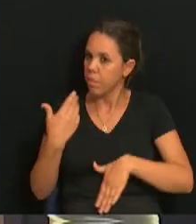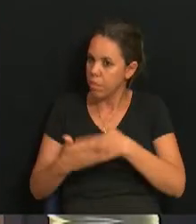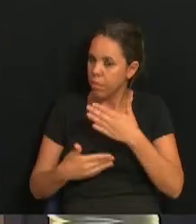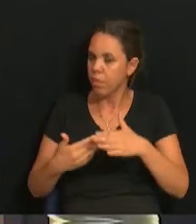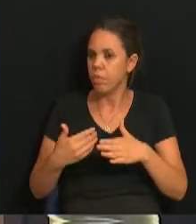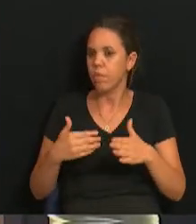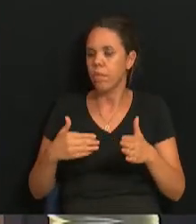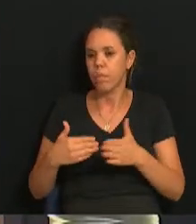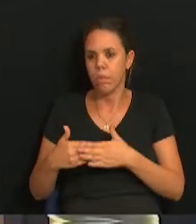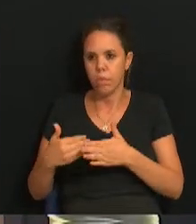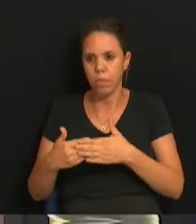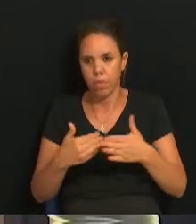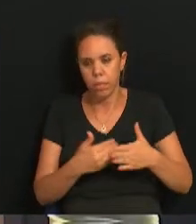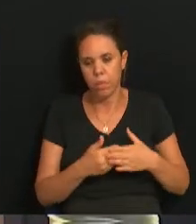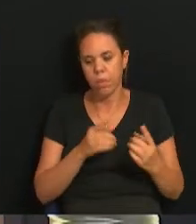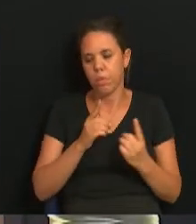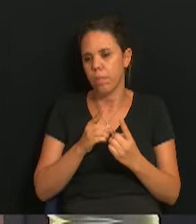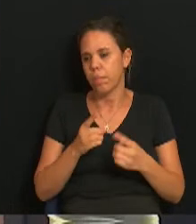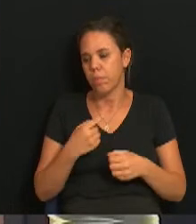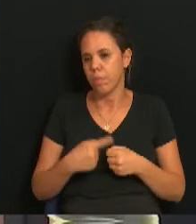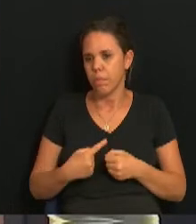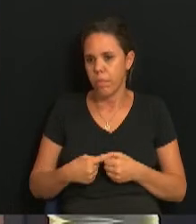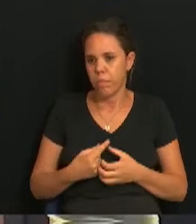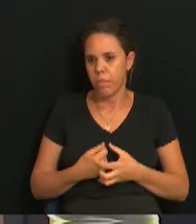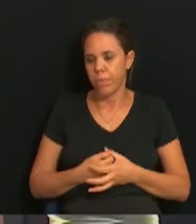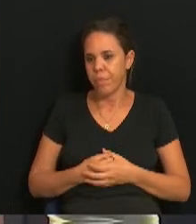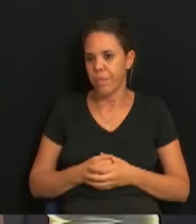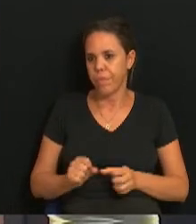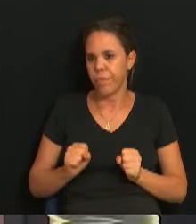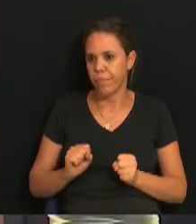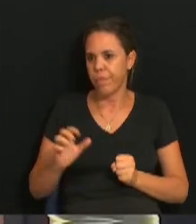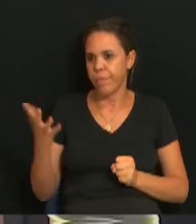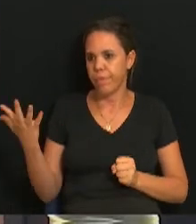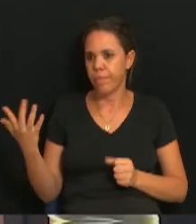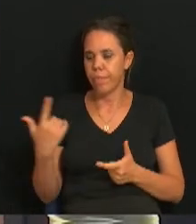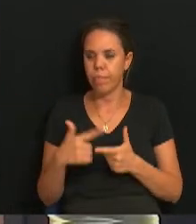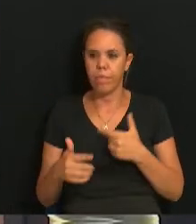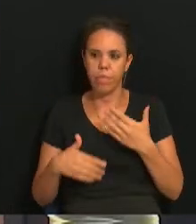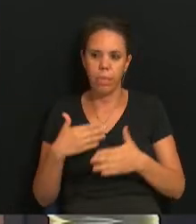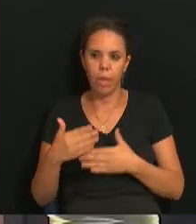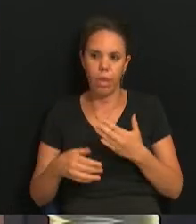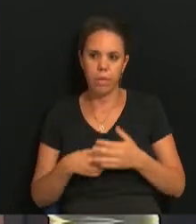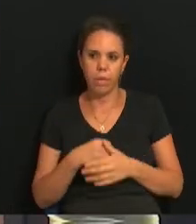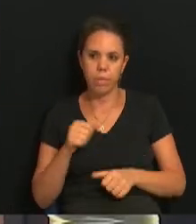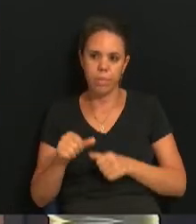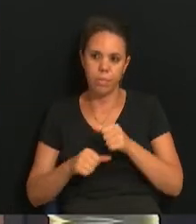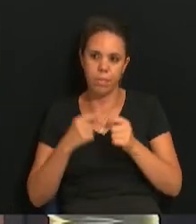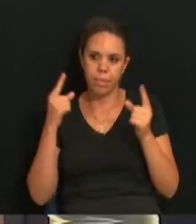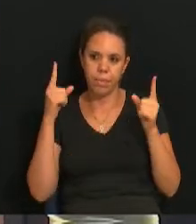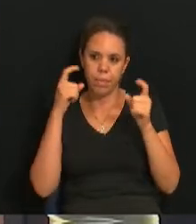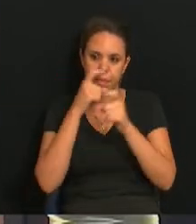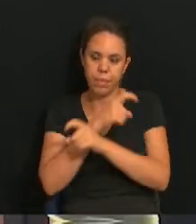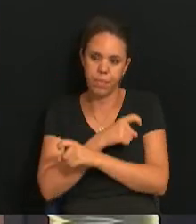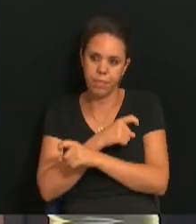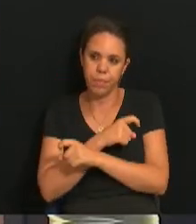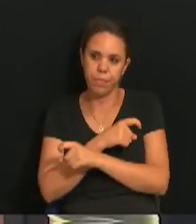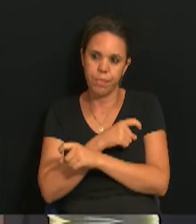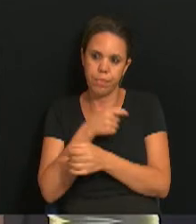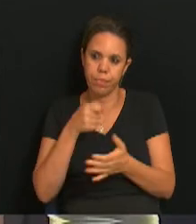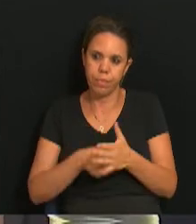desmontar o serviço público, e isso pode cada vez mais tornar difícil as nossas